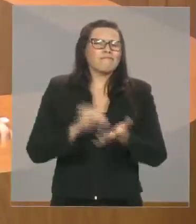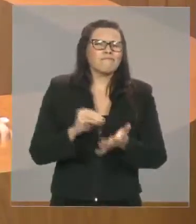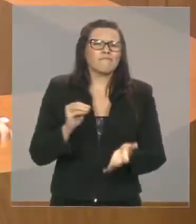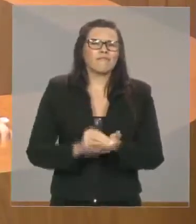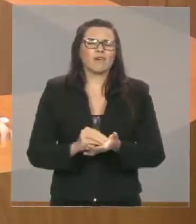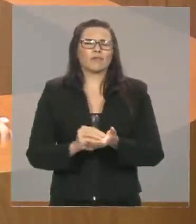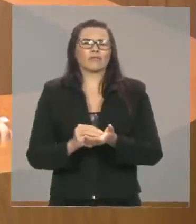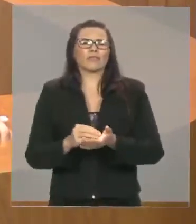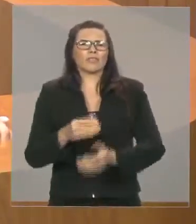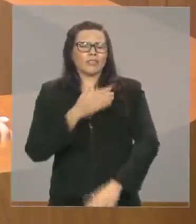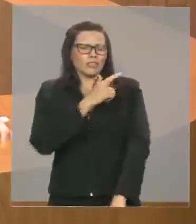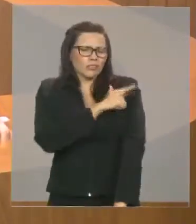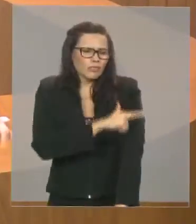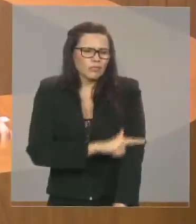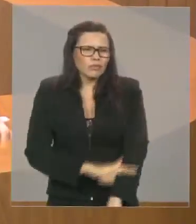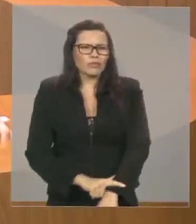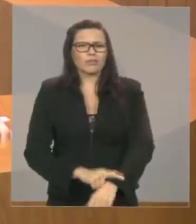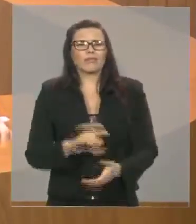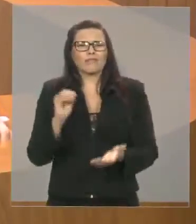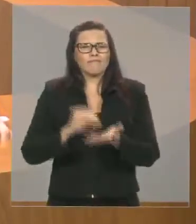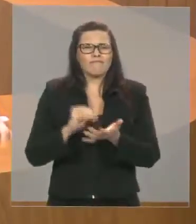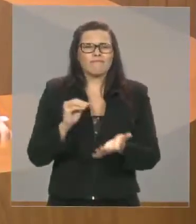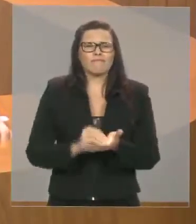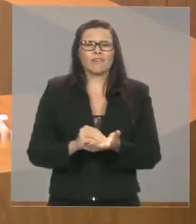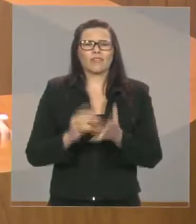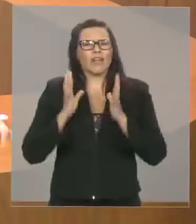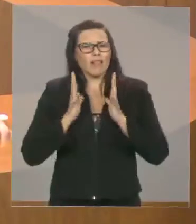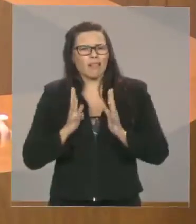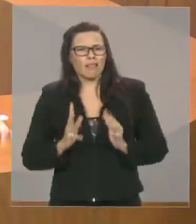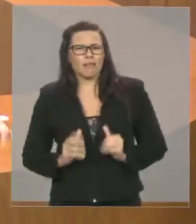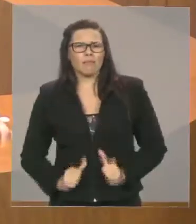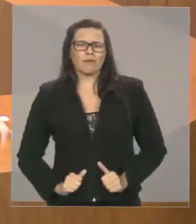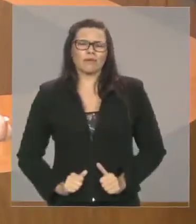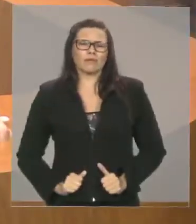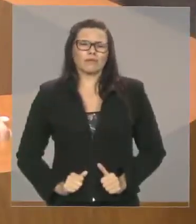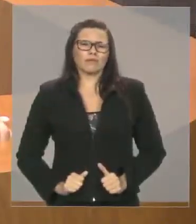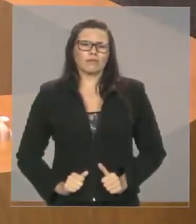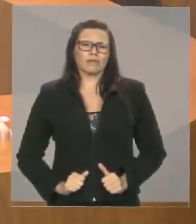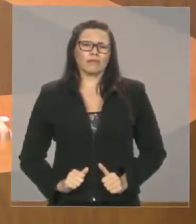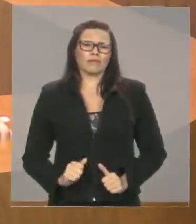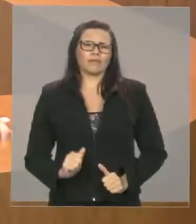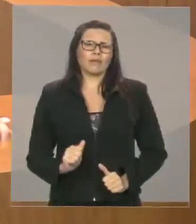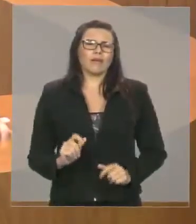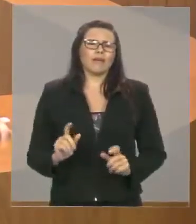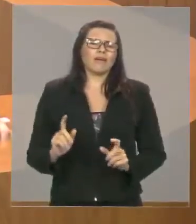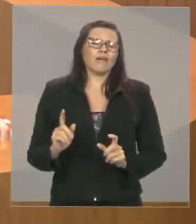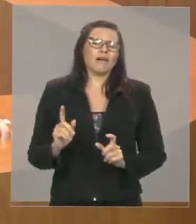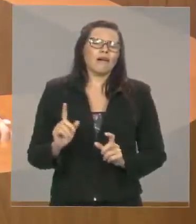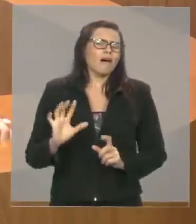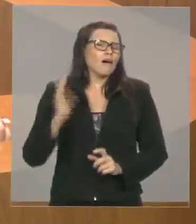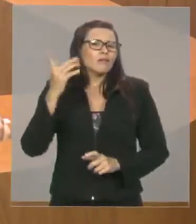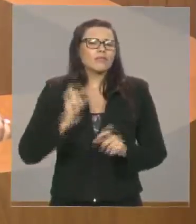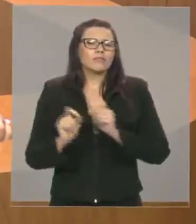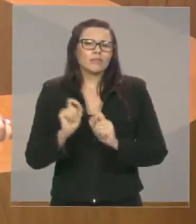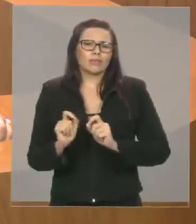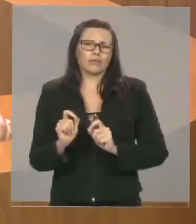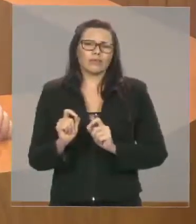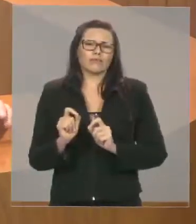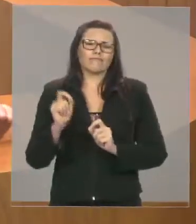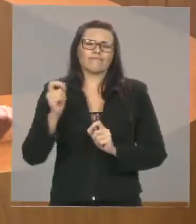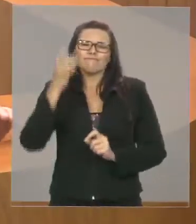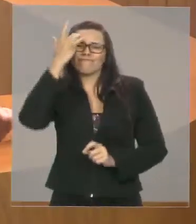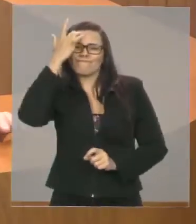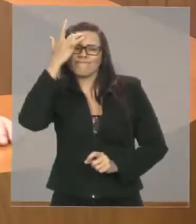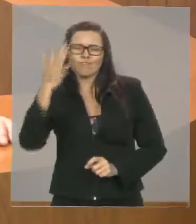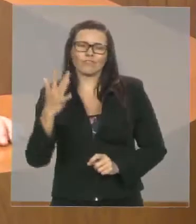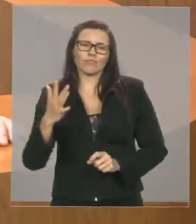uma grande porta aberta para a proliferação dessa doença. E para dividir minha preocupação com todos aqui